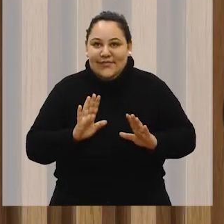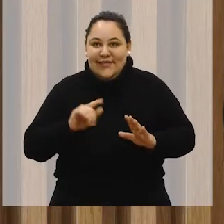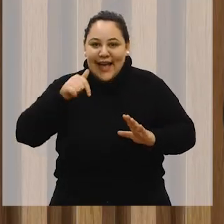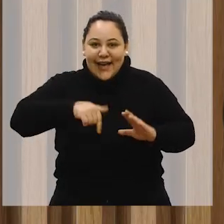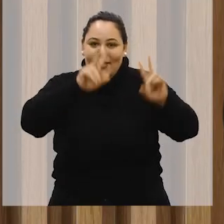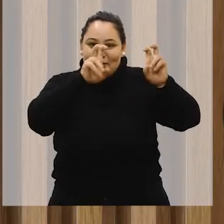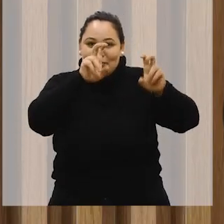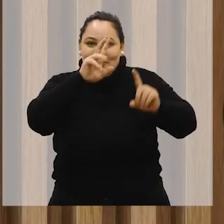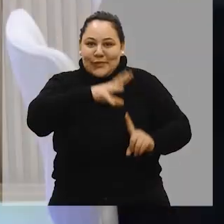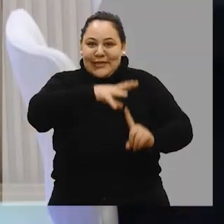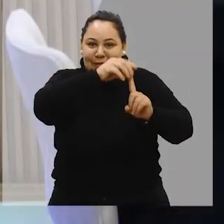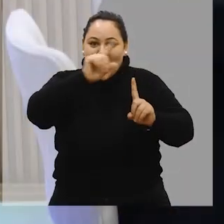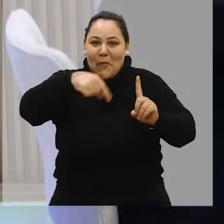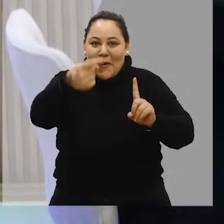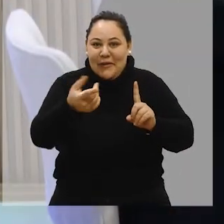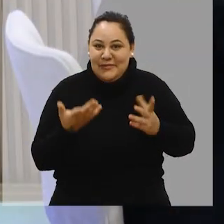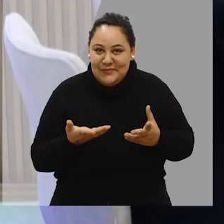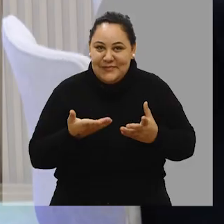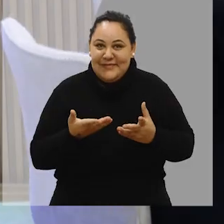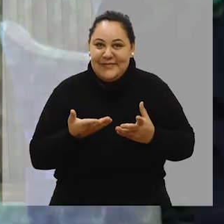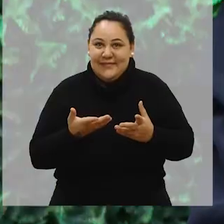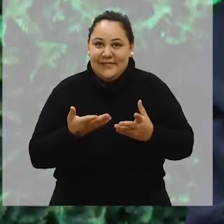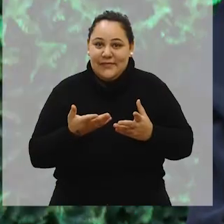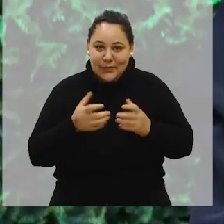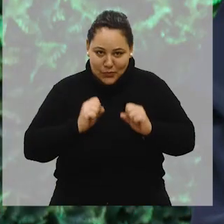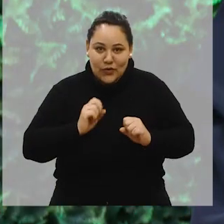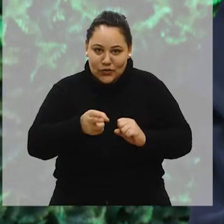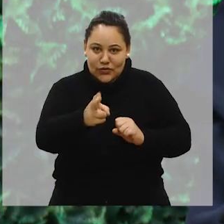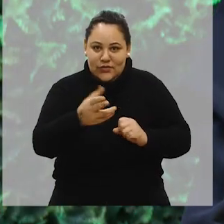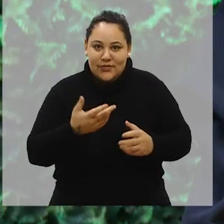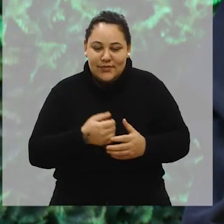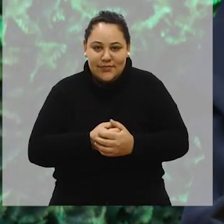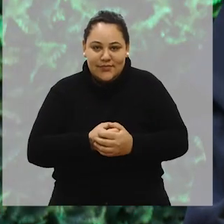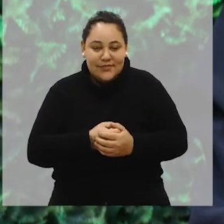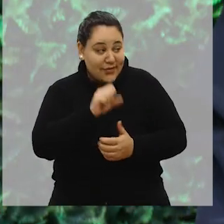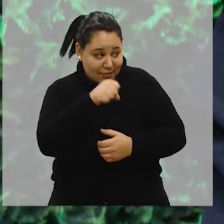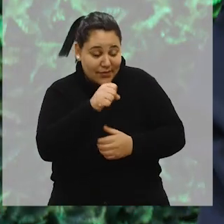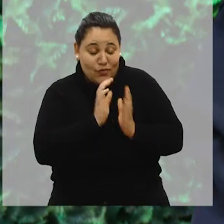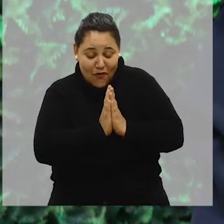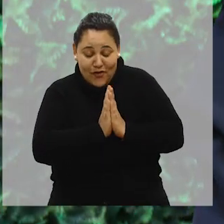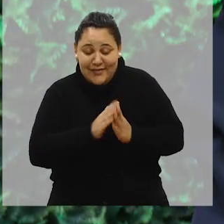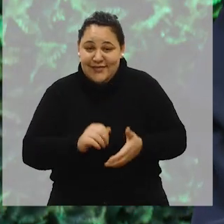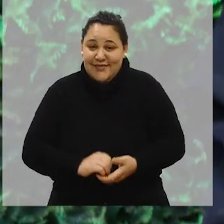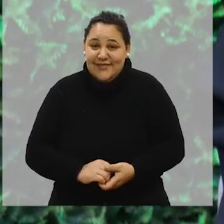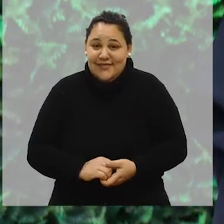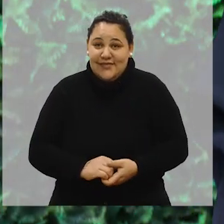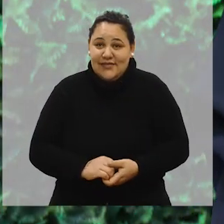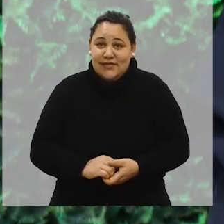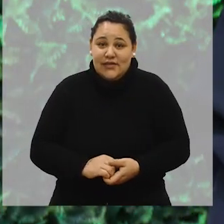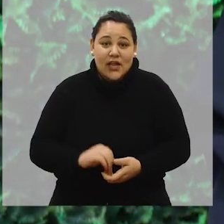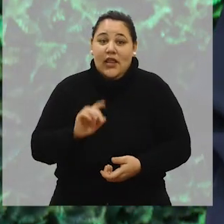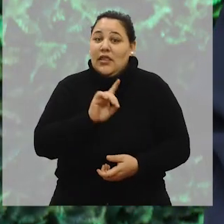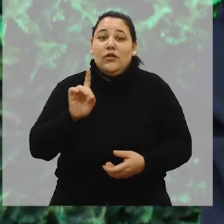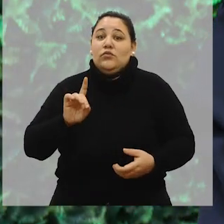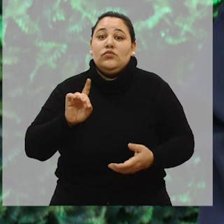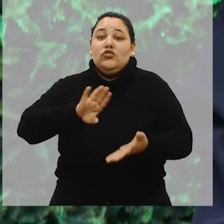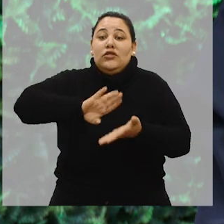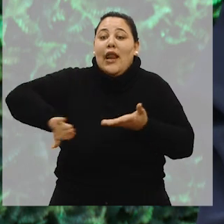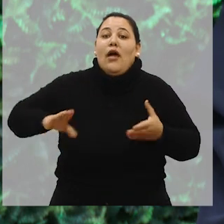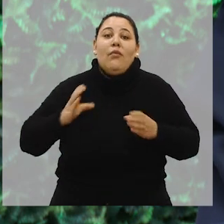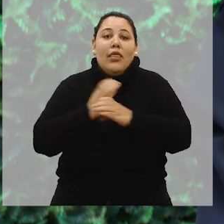pauta, Braga. Não vamos... Posso seguir? Vai lá, por favor. Tá. Não varrer a cota, porque o